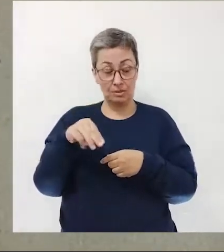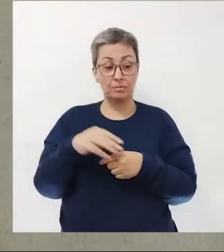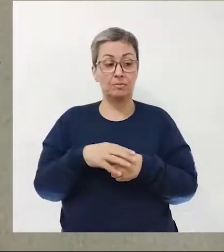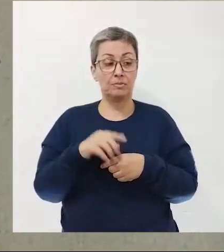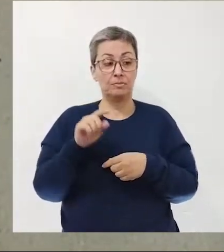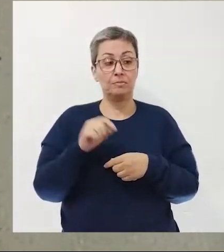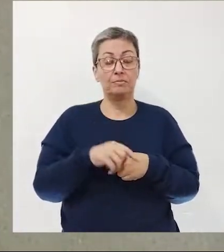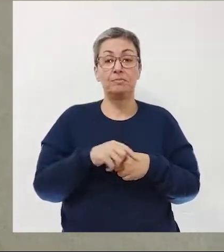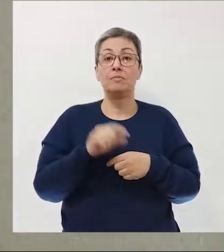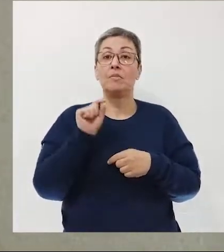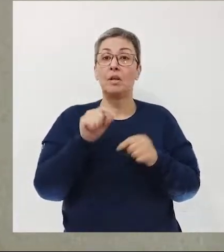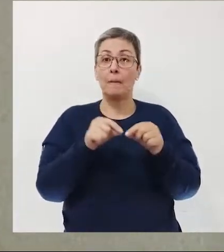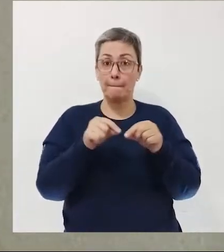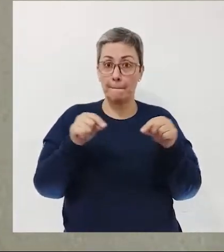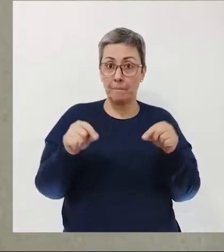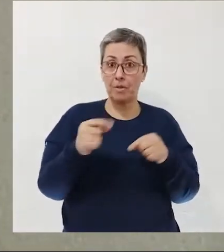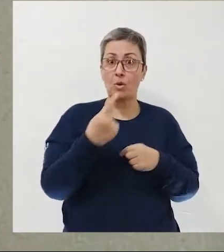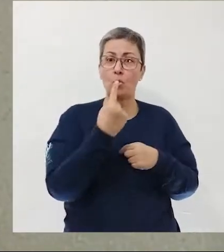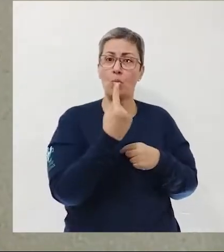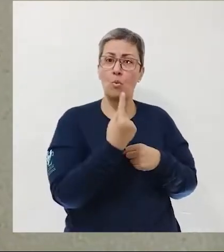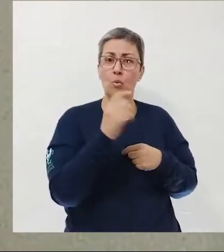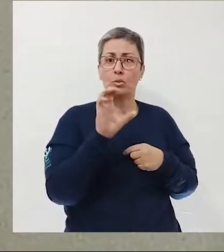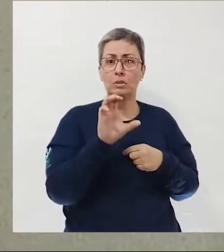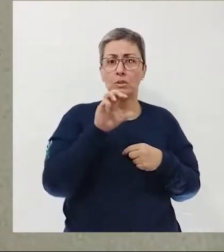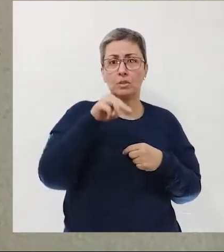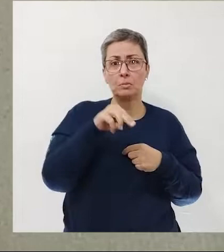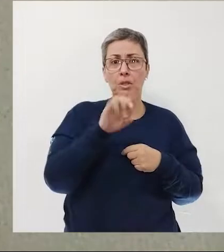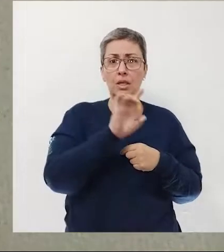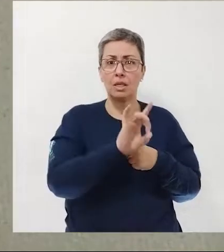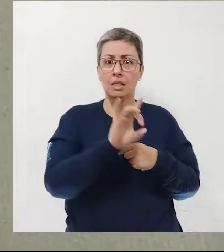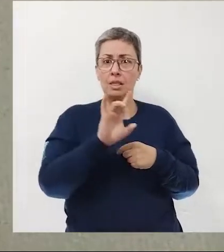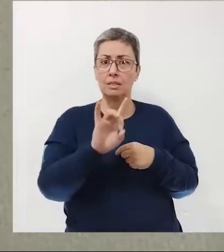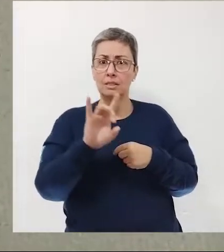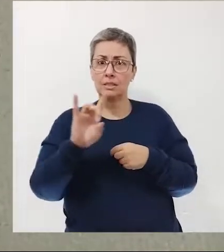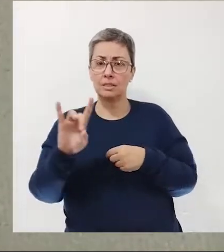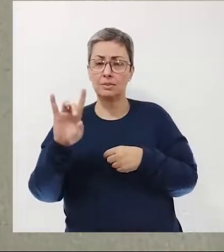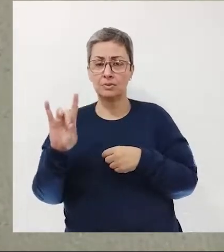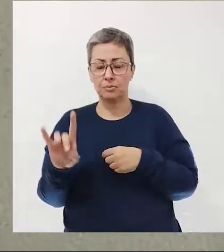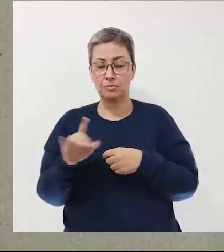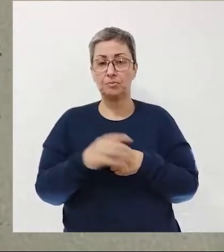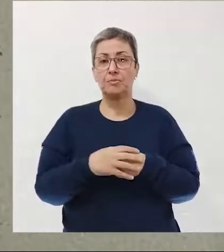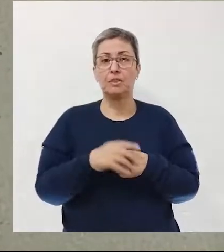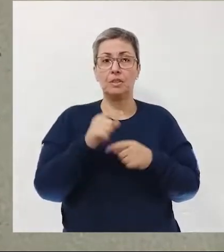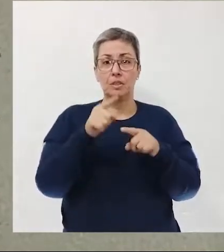10 centímetros. E medi 1 centímetro entre cada um.